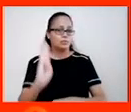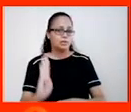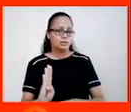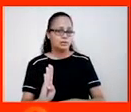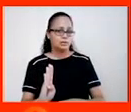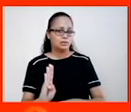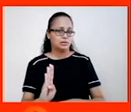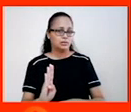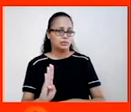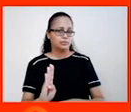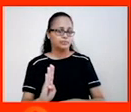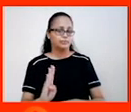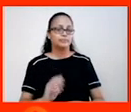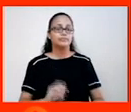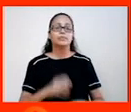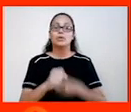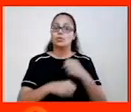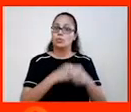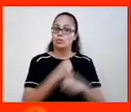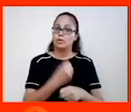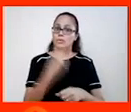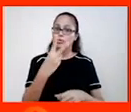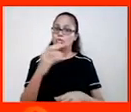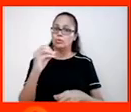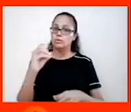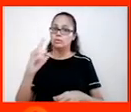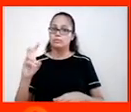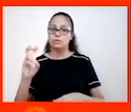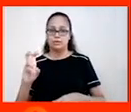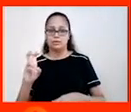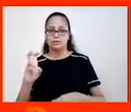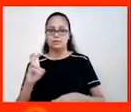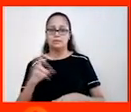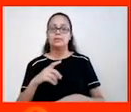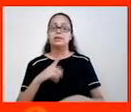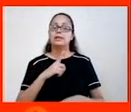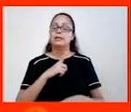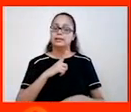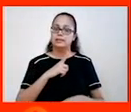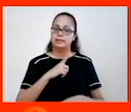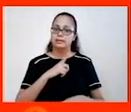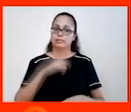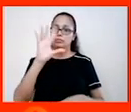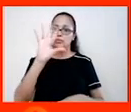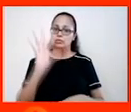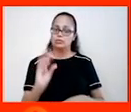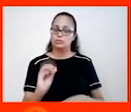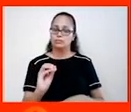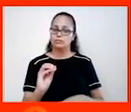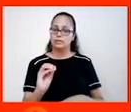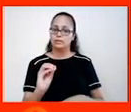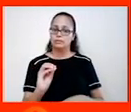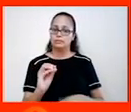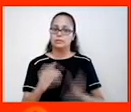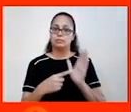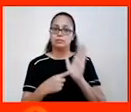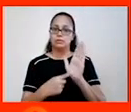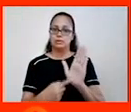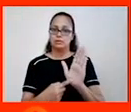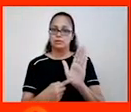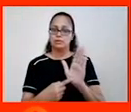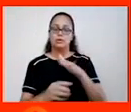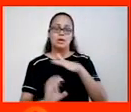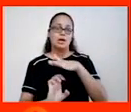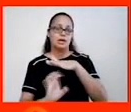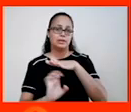desse mapa é Brasil, principais refinarias, ano de 2015. Nós temos aqui, então, as indicações, certo? As